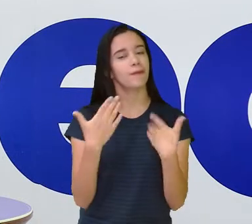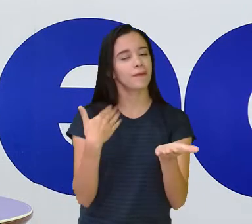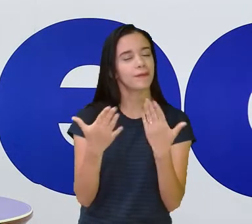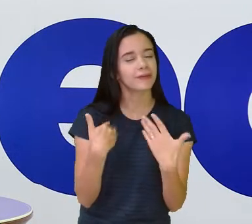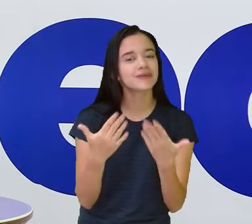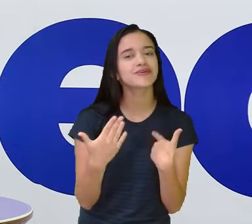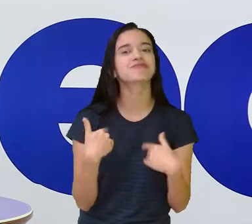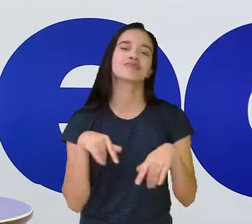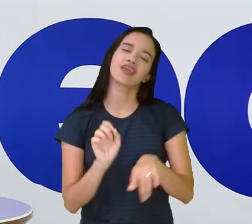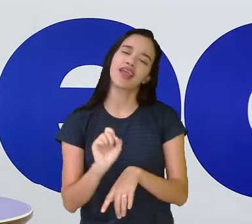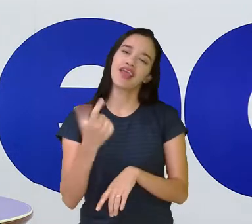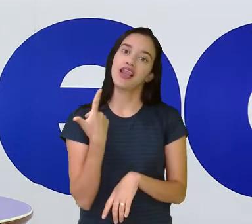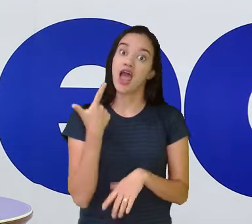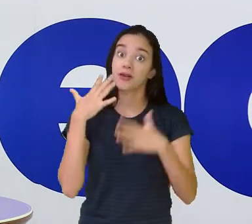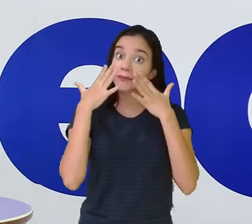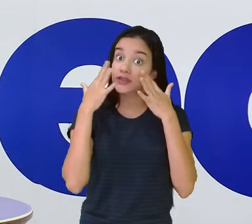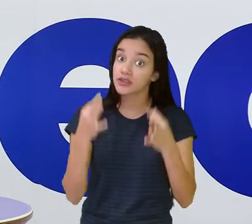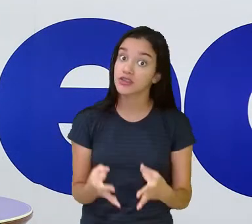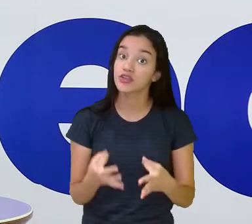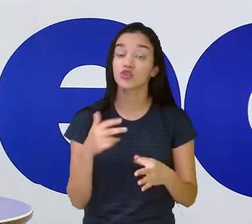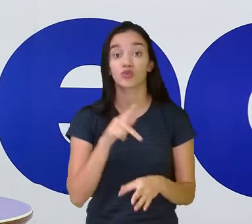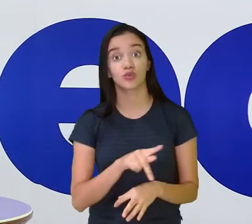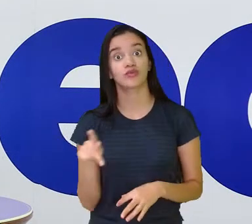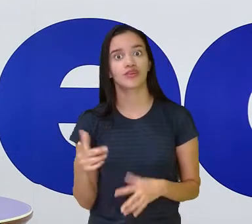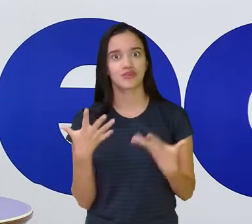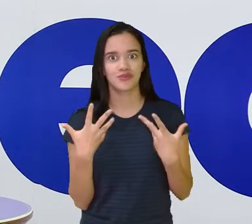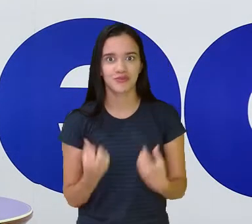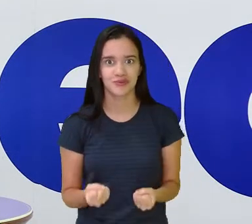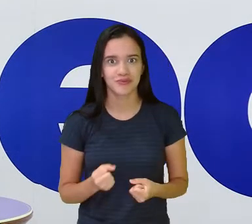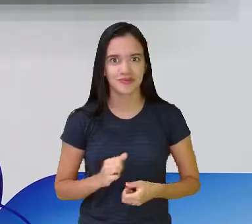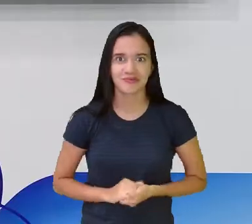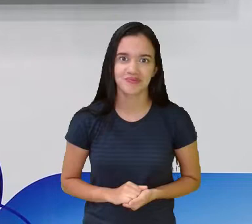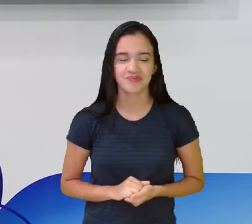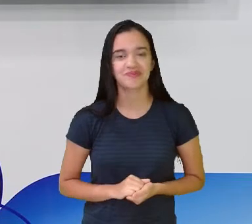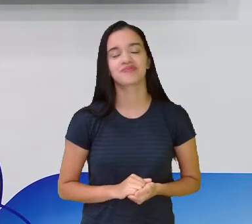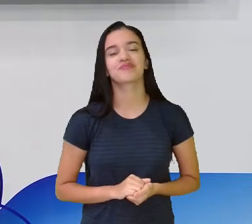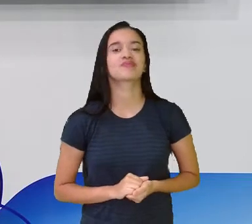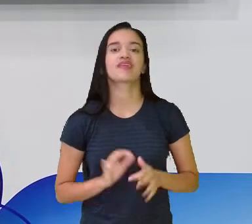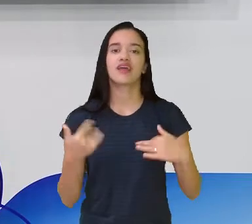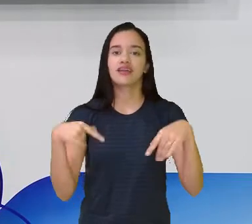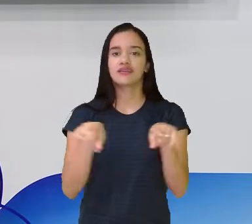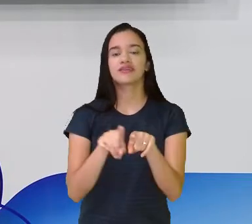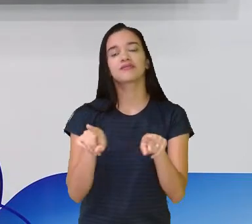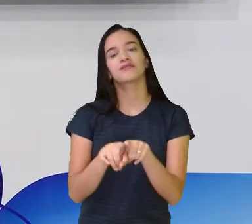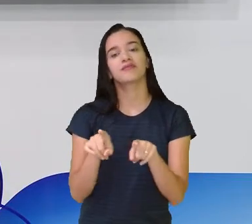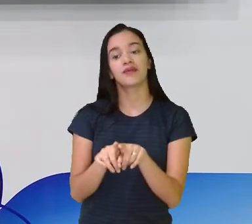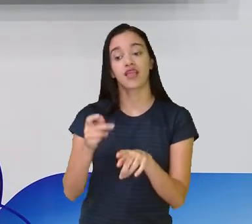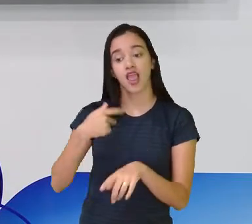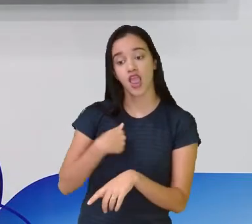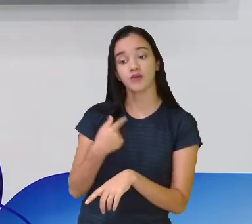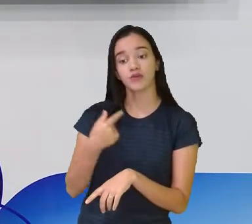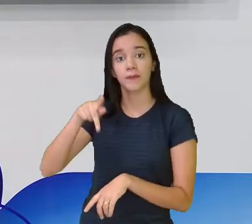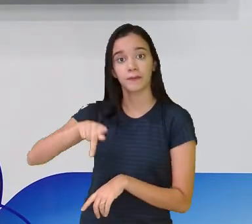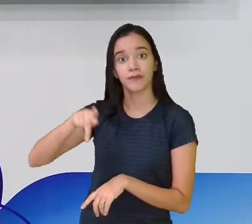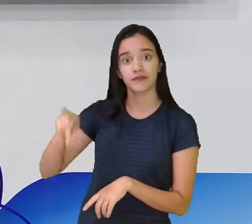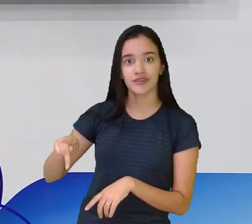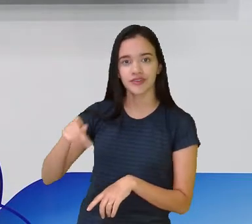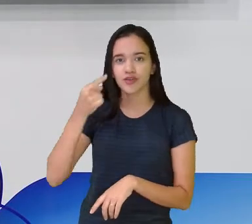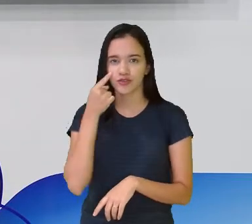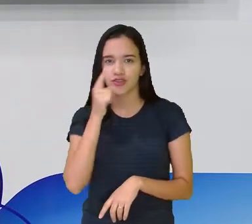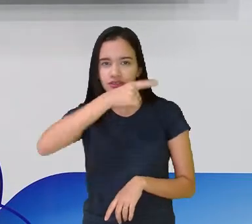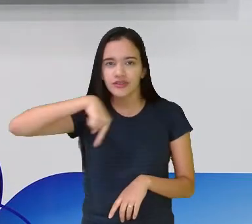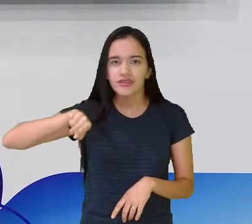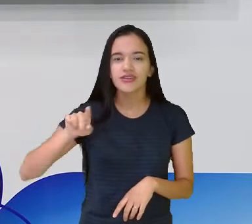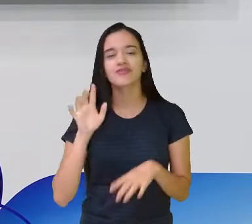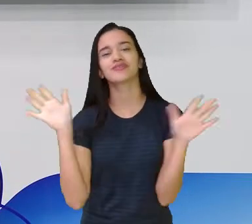gente debater e, claro, prestar atenção no professor. Vamos embora? Então vamos seguindo. Além de mim, da professora Kedma, vocês já estão vendo no cantinho da